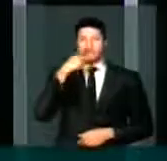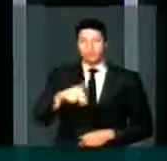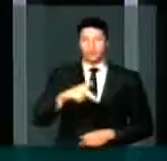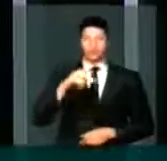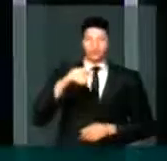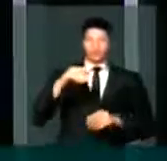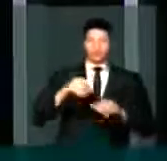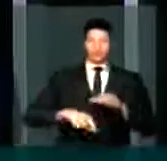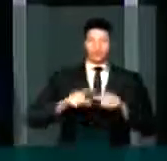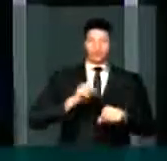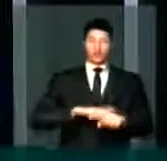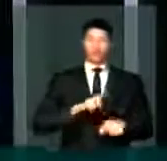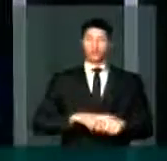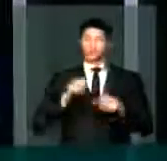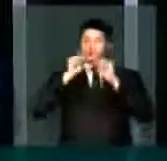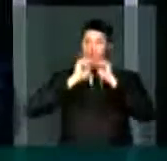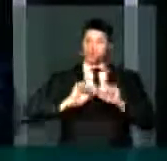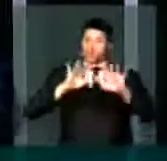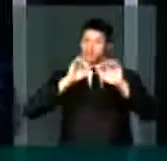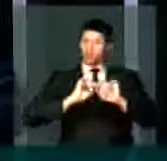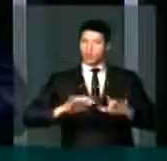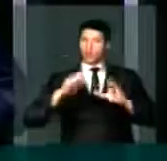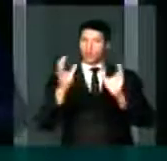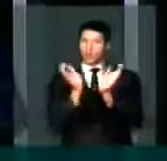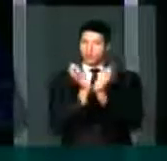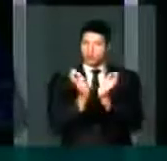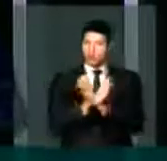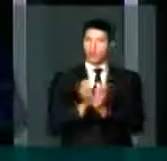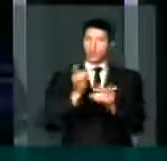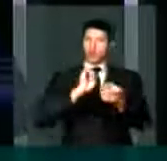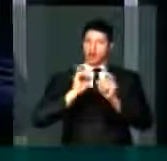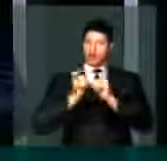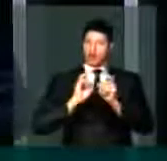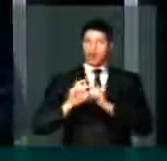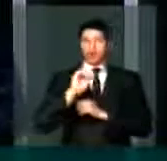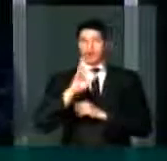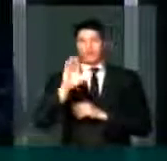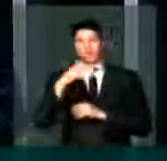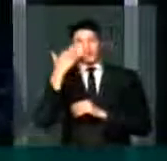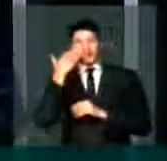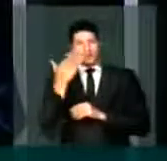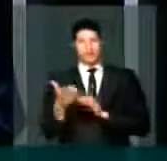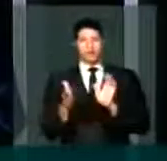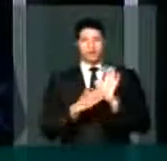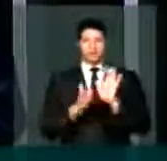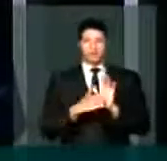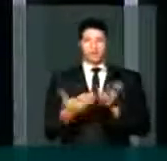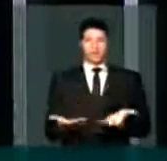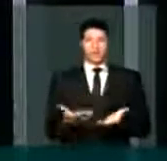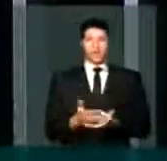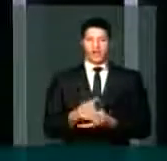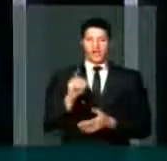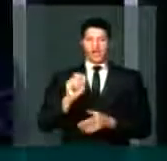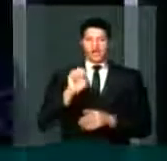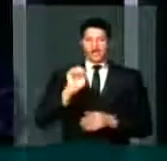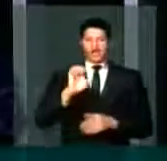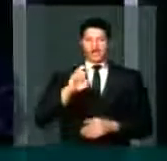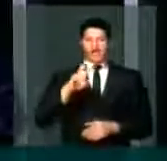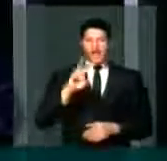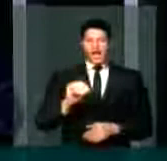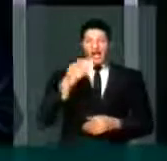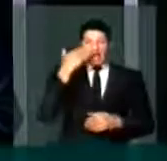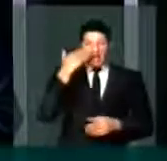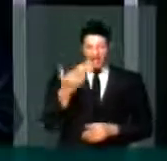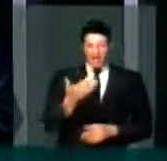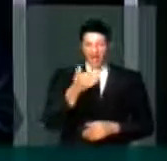investem durante as suas campanhas, nos comícios, nas reuniões ou quando apresentam suas propostas? De que serve a